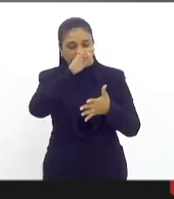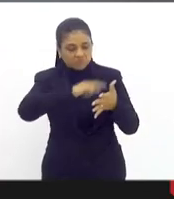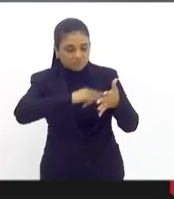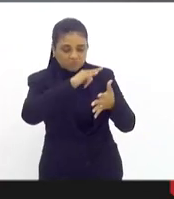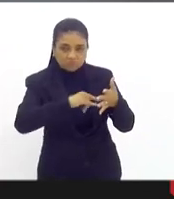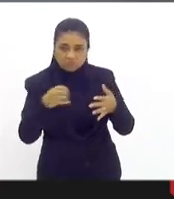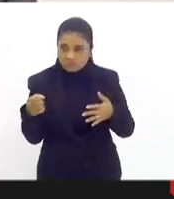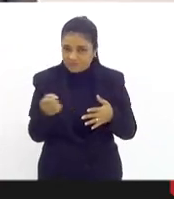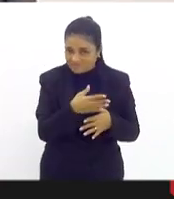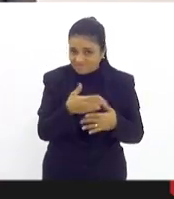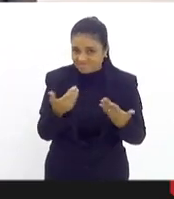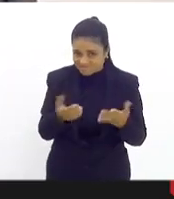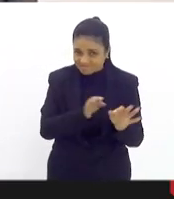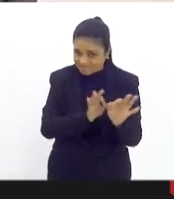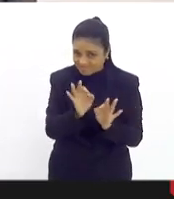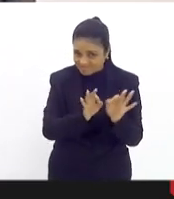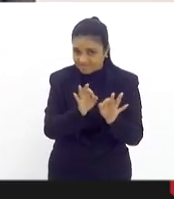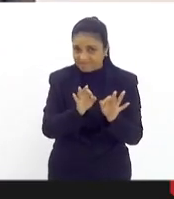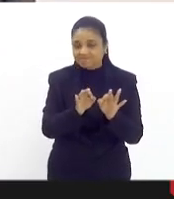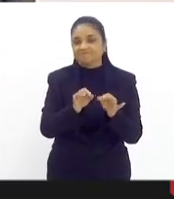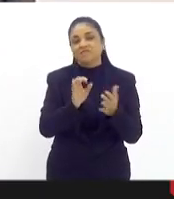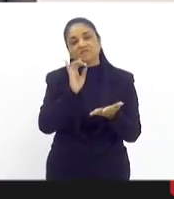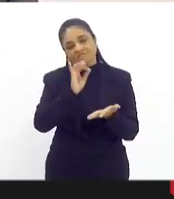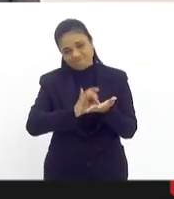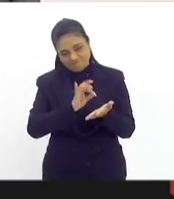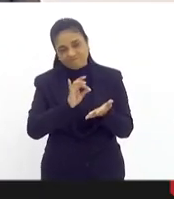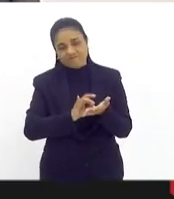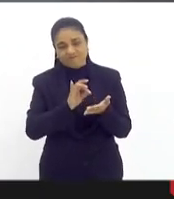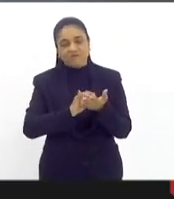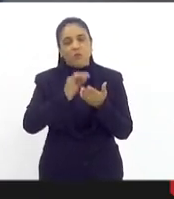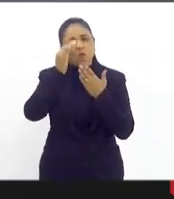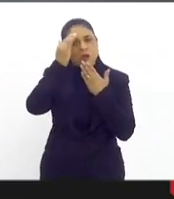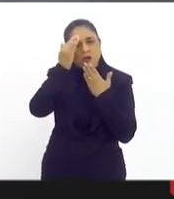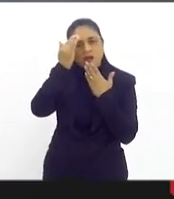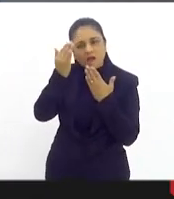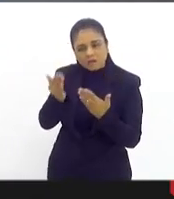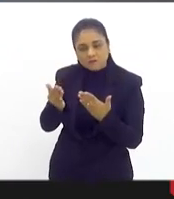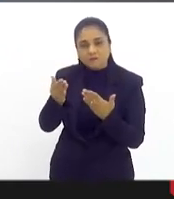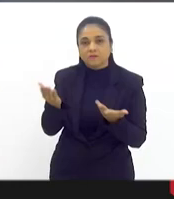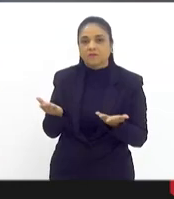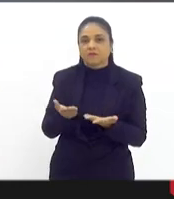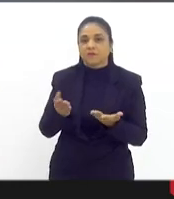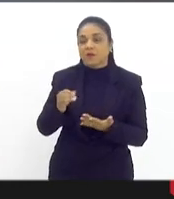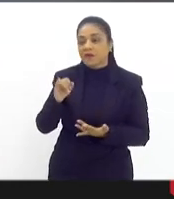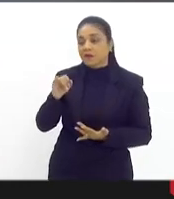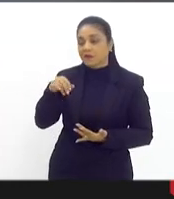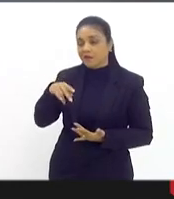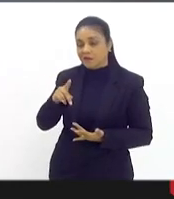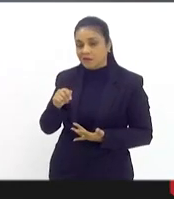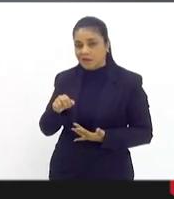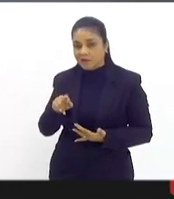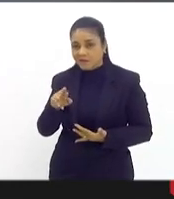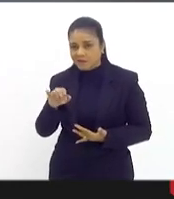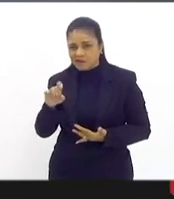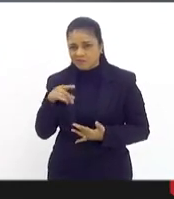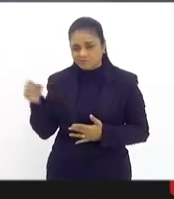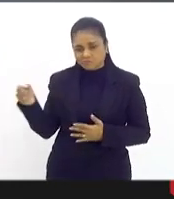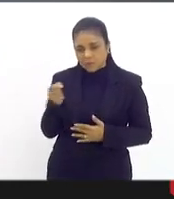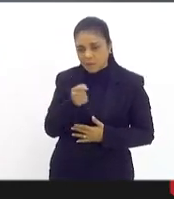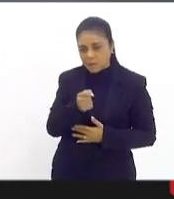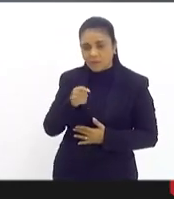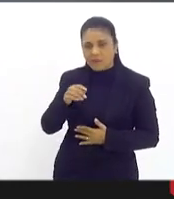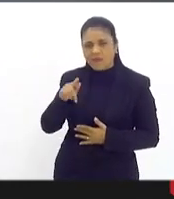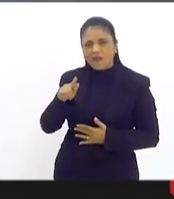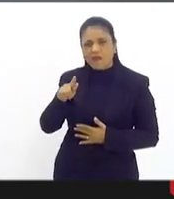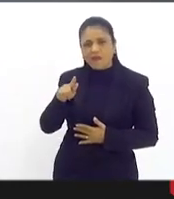novo. Exatamente. Agradeço muitíssimo. Agradeço você. Ingrid, antes de você chamar o próximo, que eu acho que é o Gabeira, eu